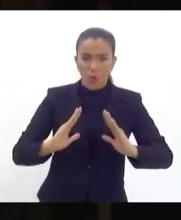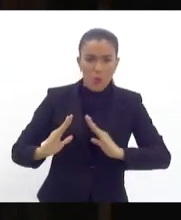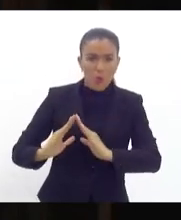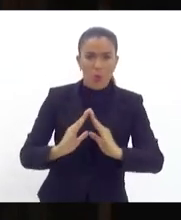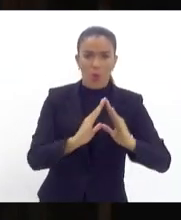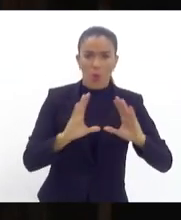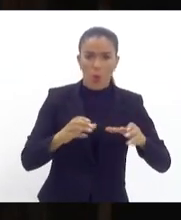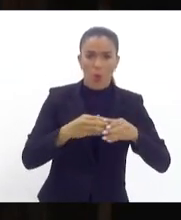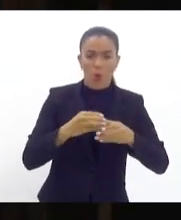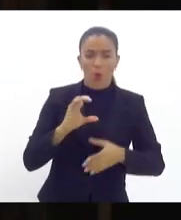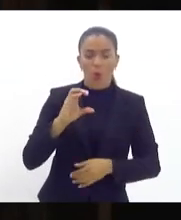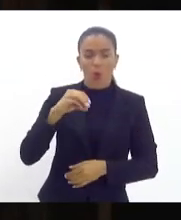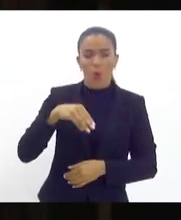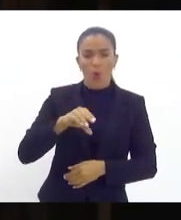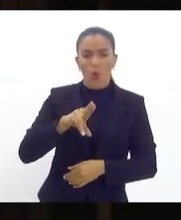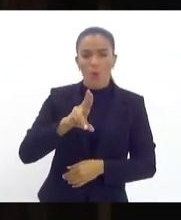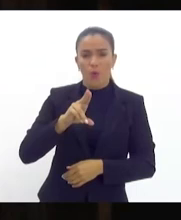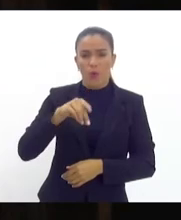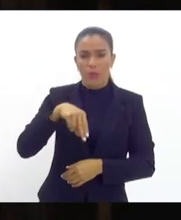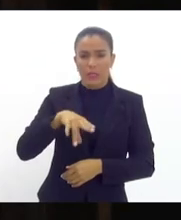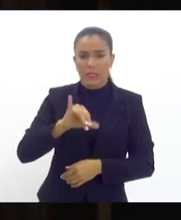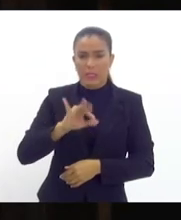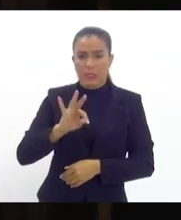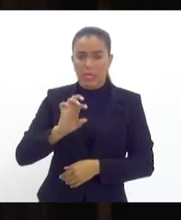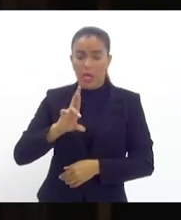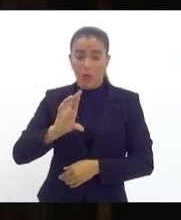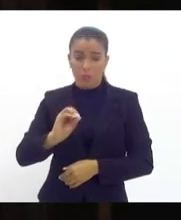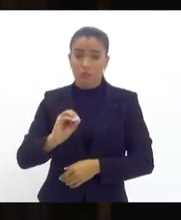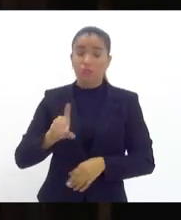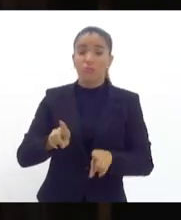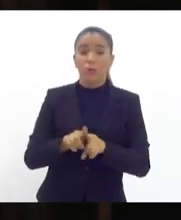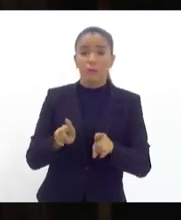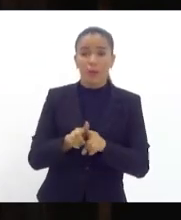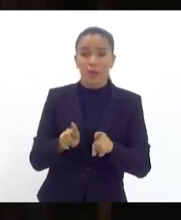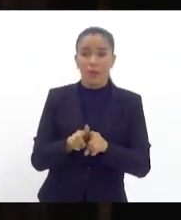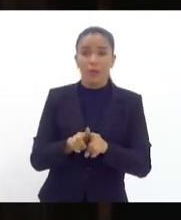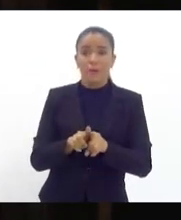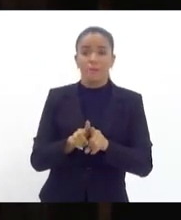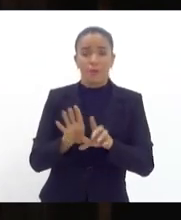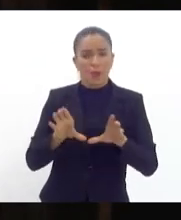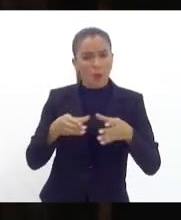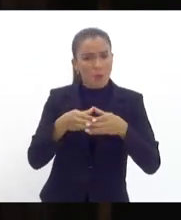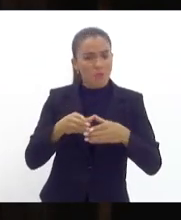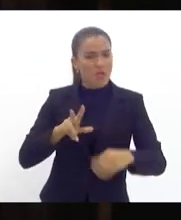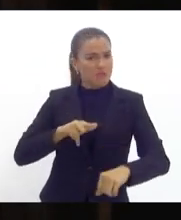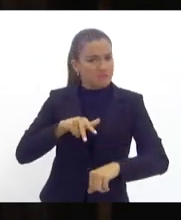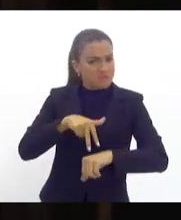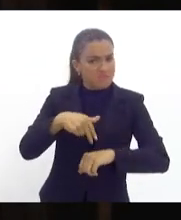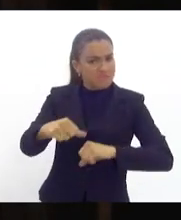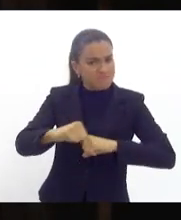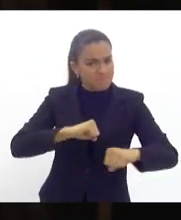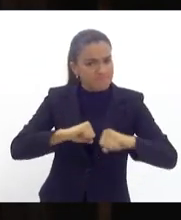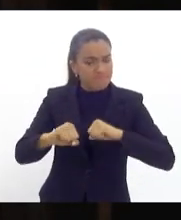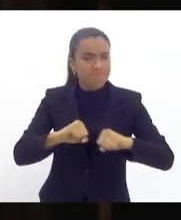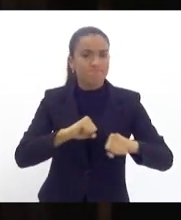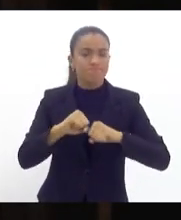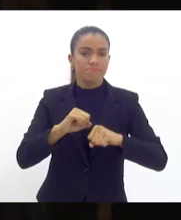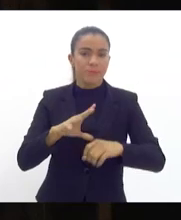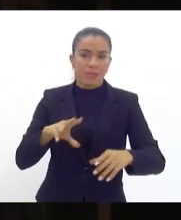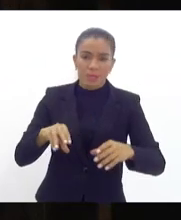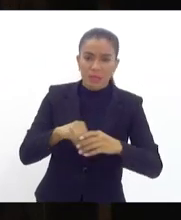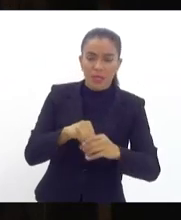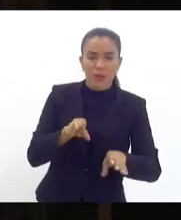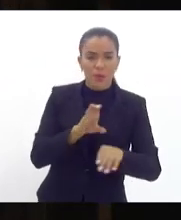sua atuação e a comunidade também lógica comunidade presente participando atuando no conselho